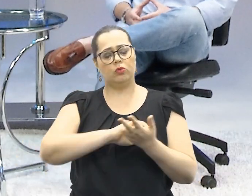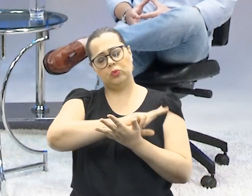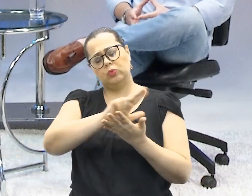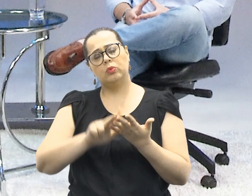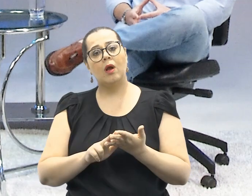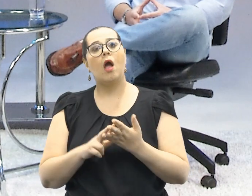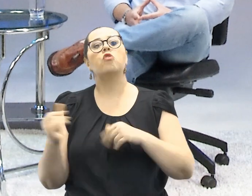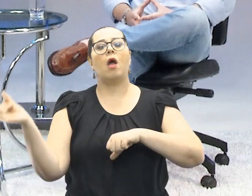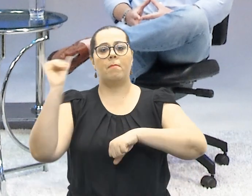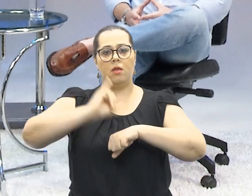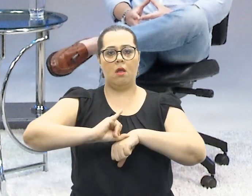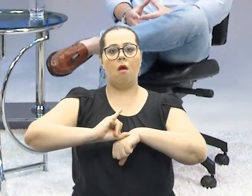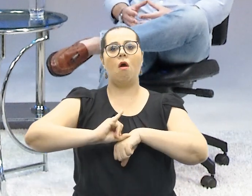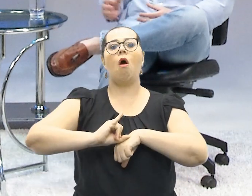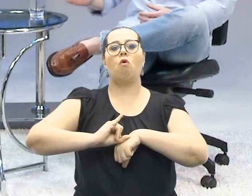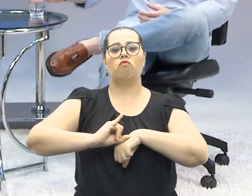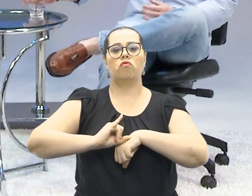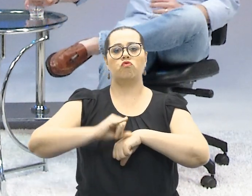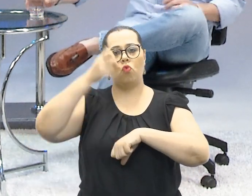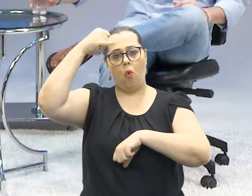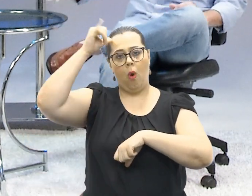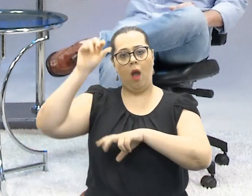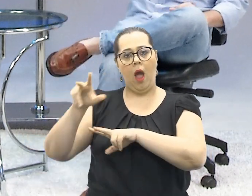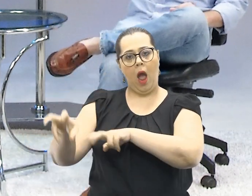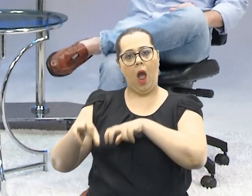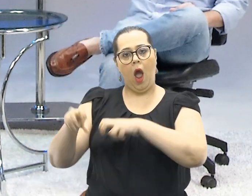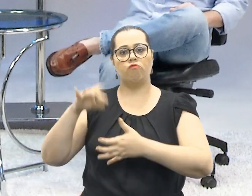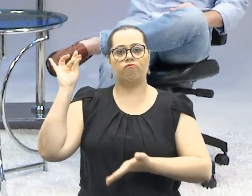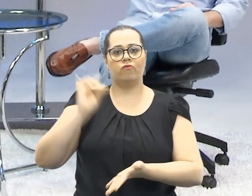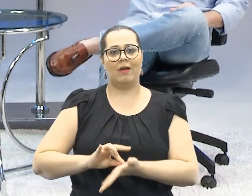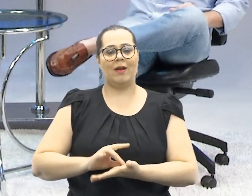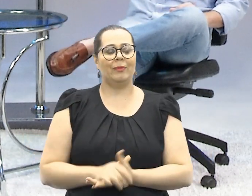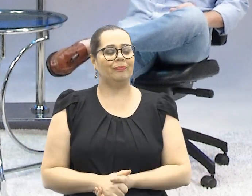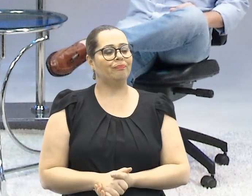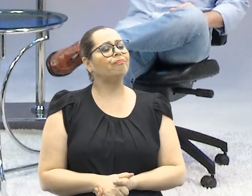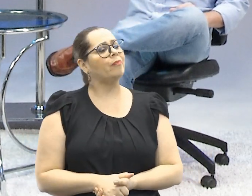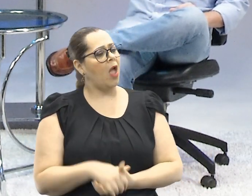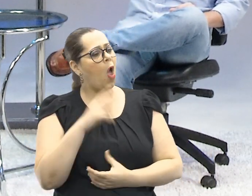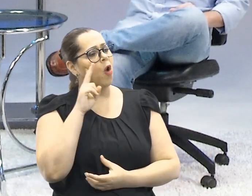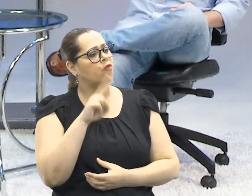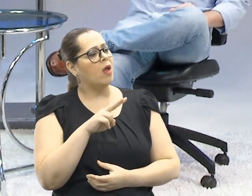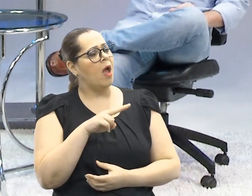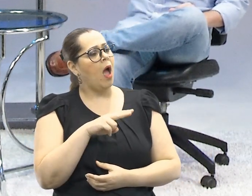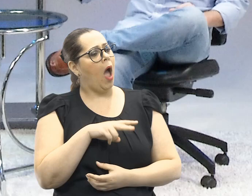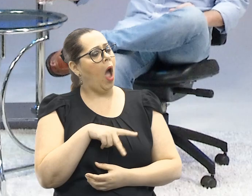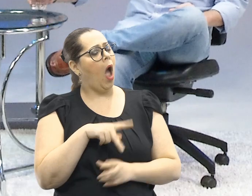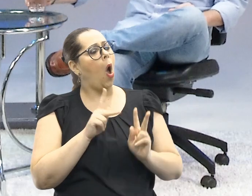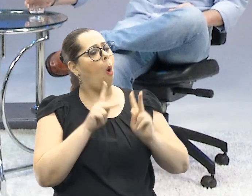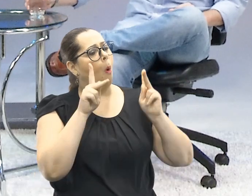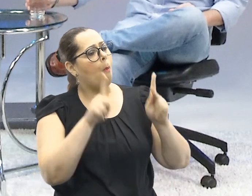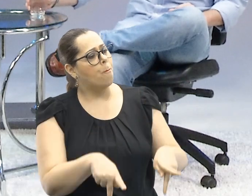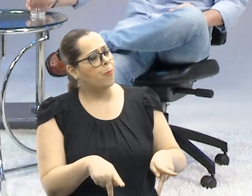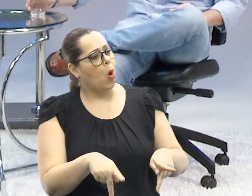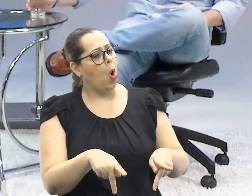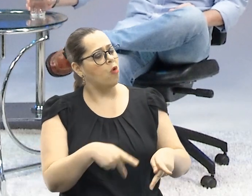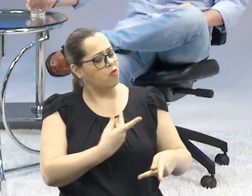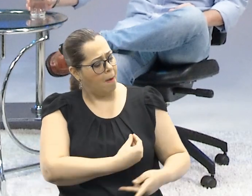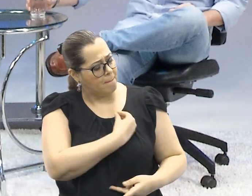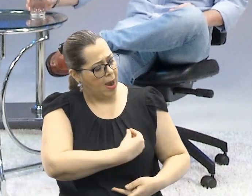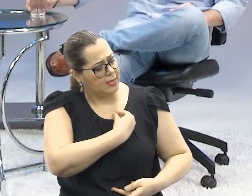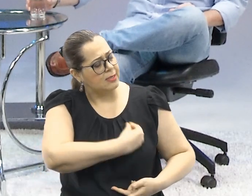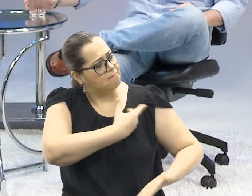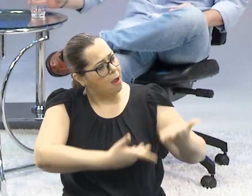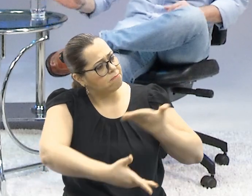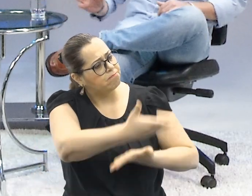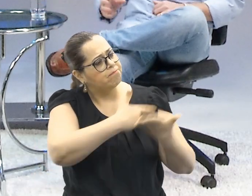agro de verdade. E agora em relação à participação da população, eu vi uma defesa sua em relação à população